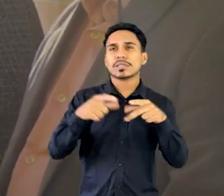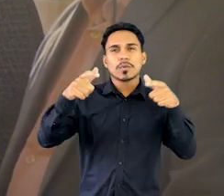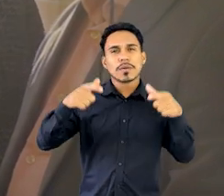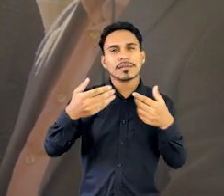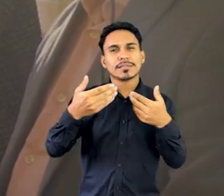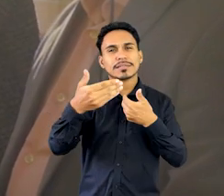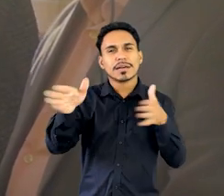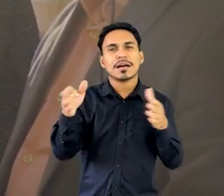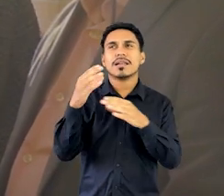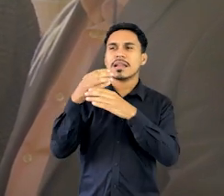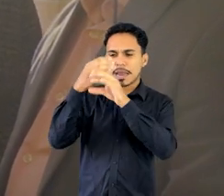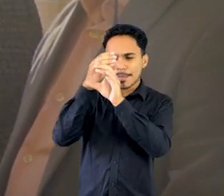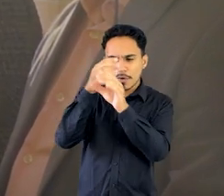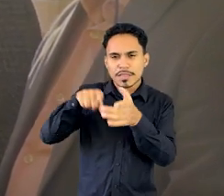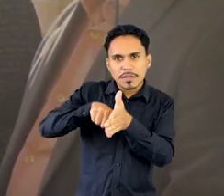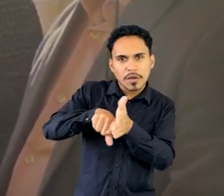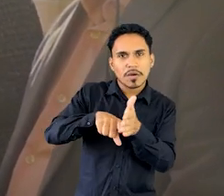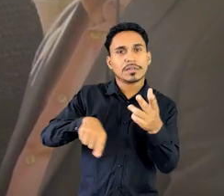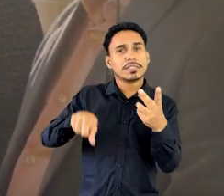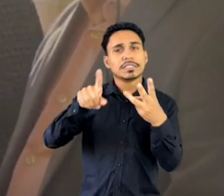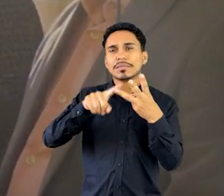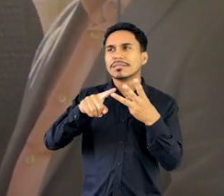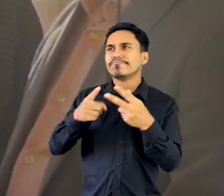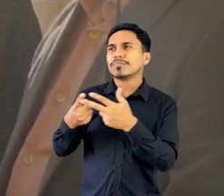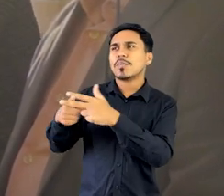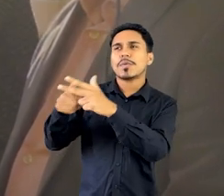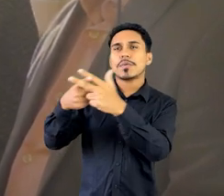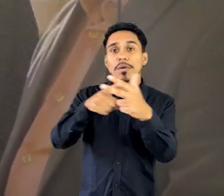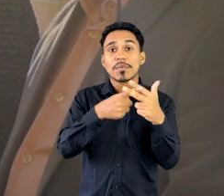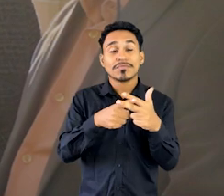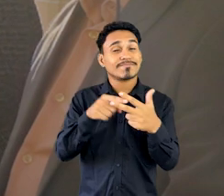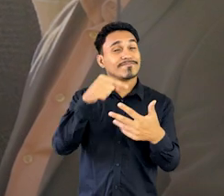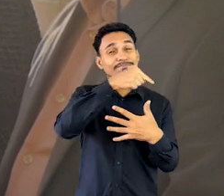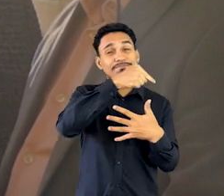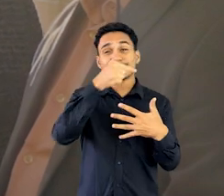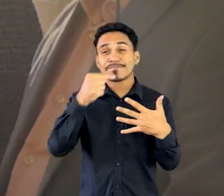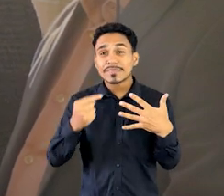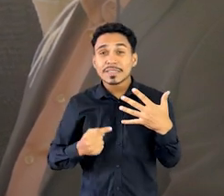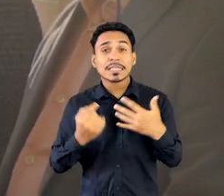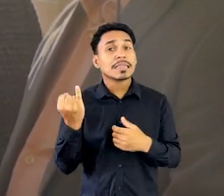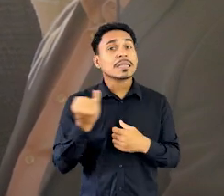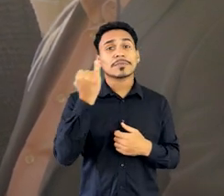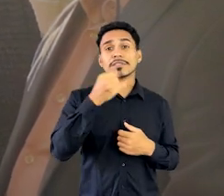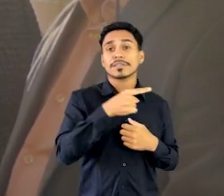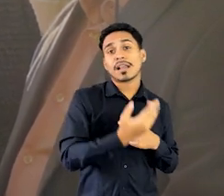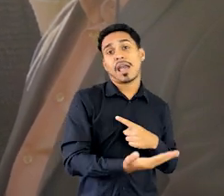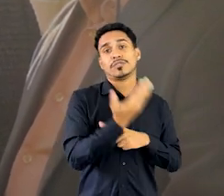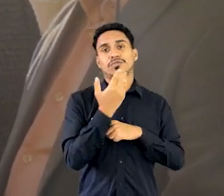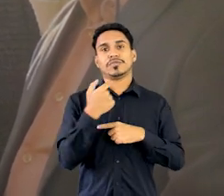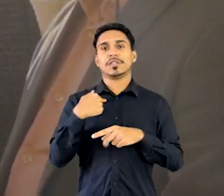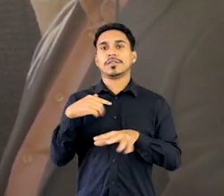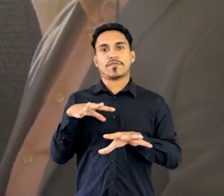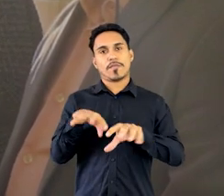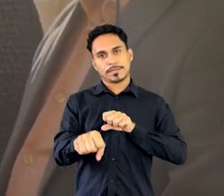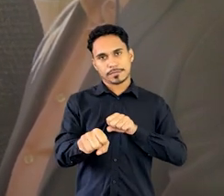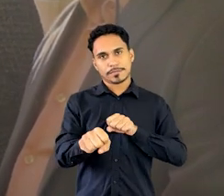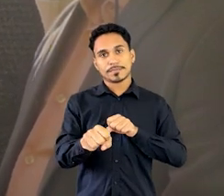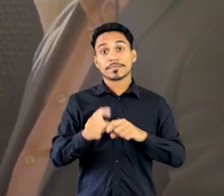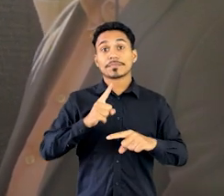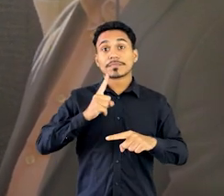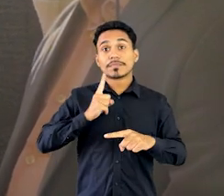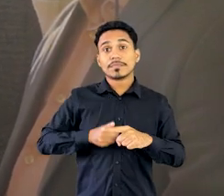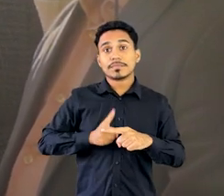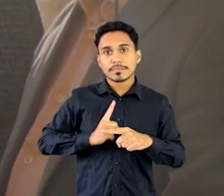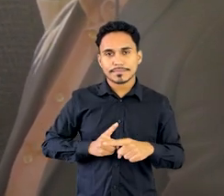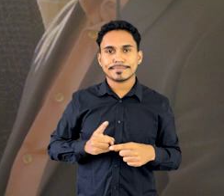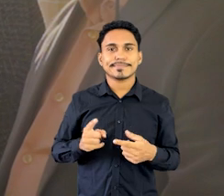Laboratórios as visitas de Campo que são tão necessárias pra nossa rede e que constituem a base também da nossa formação né que não é só